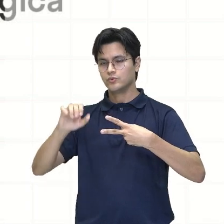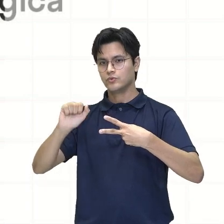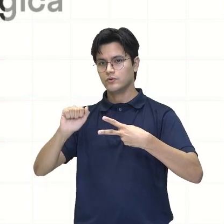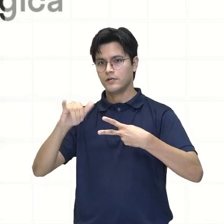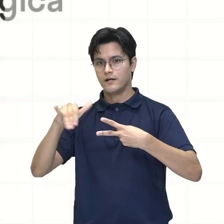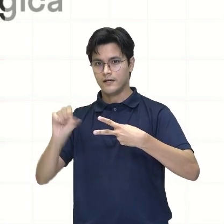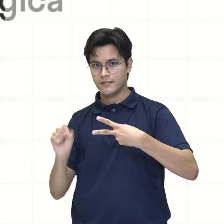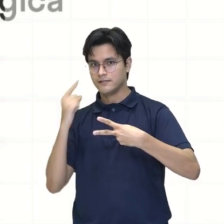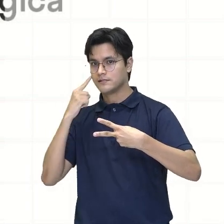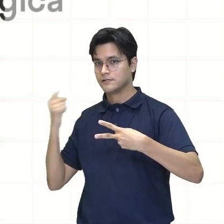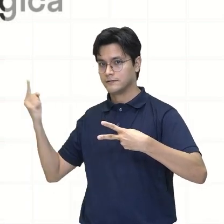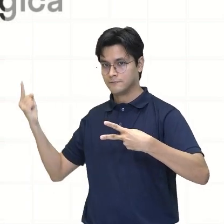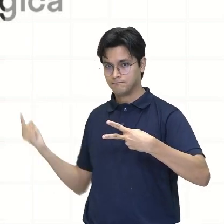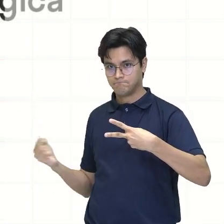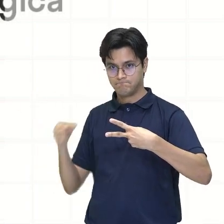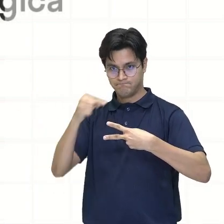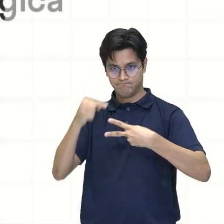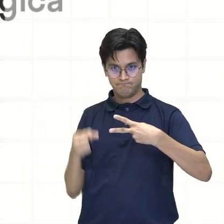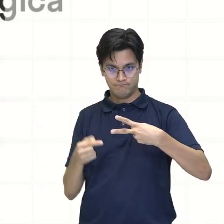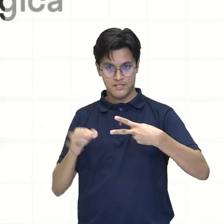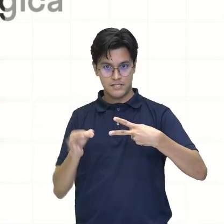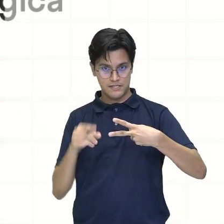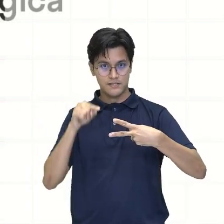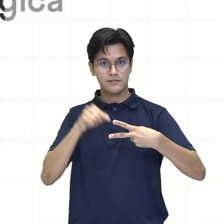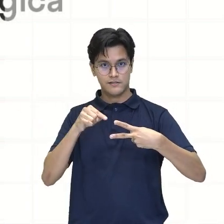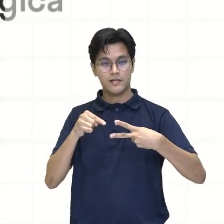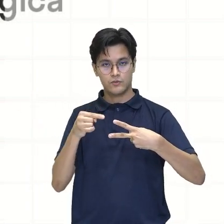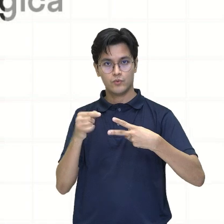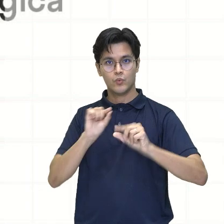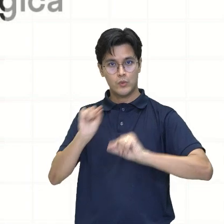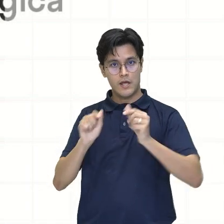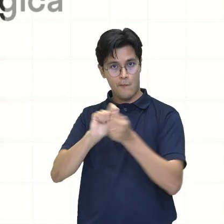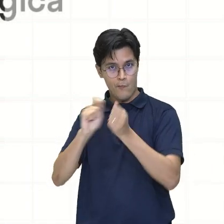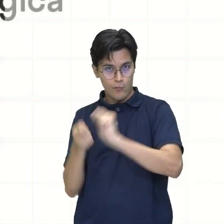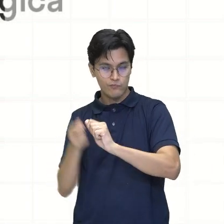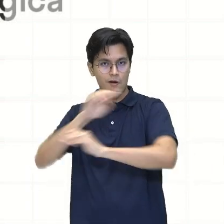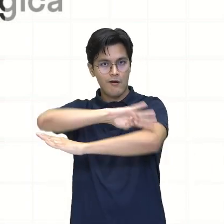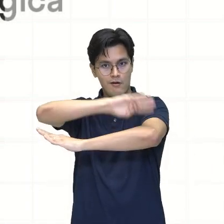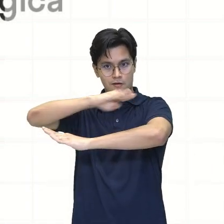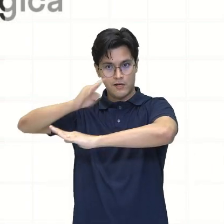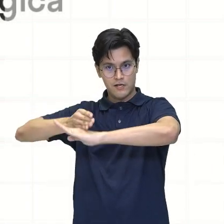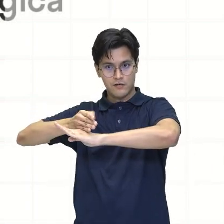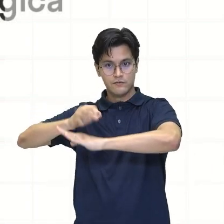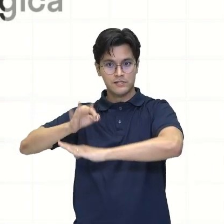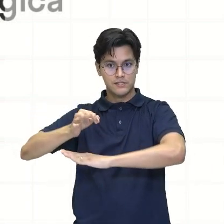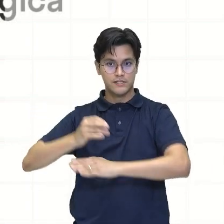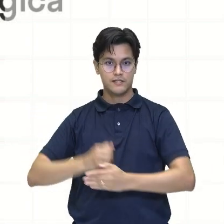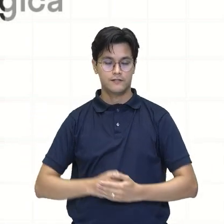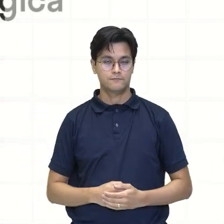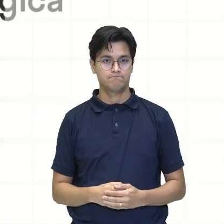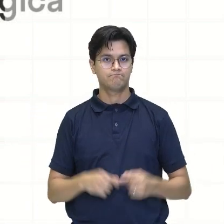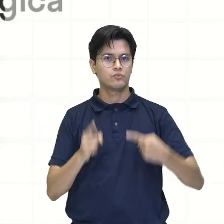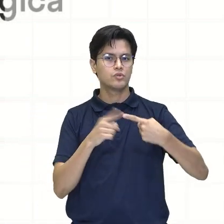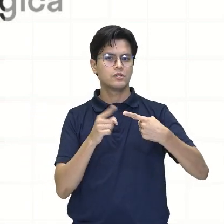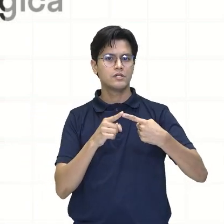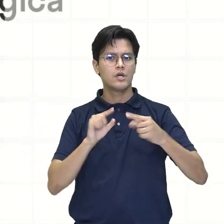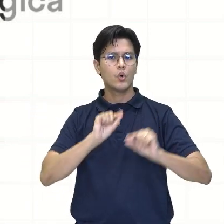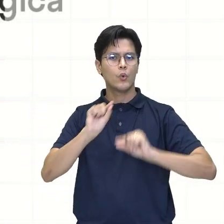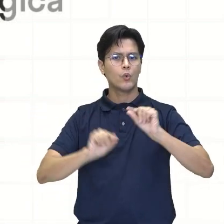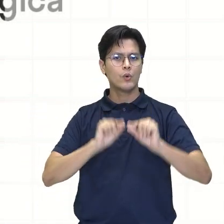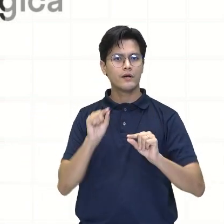compor cada um desses relevos. Os morfoestruturais, né, são ali